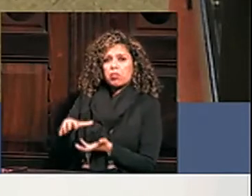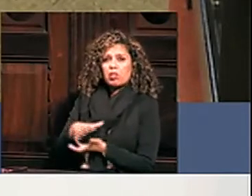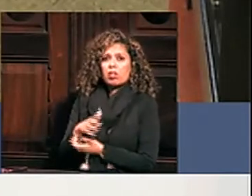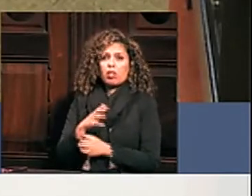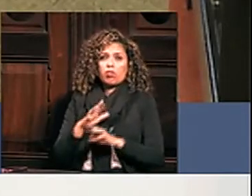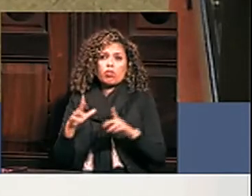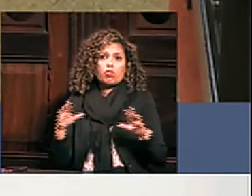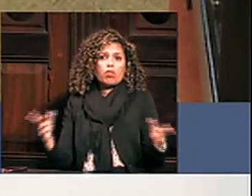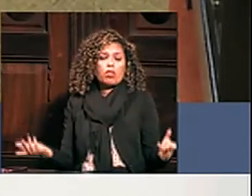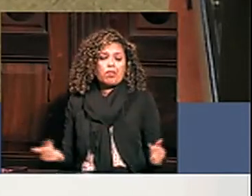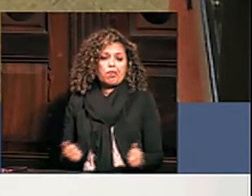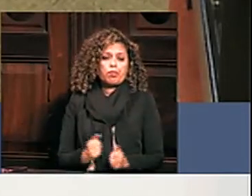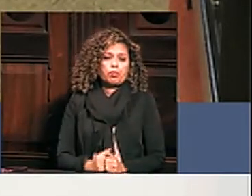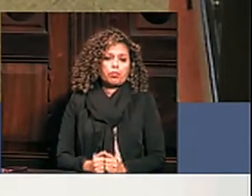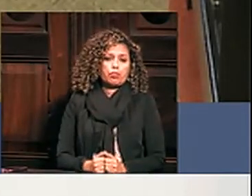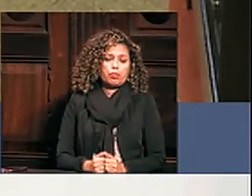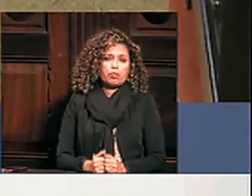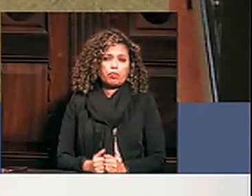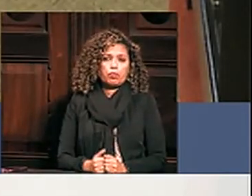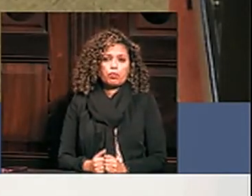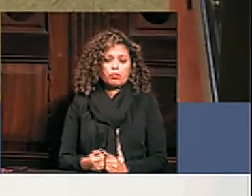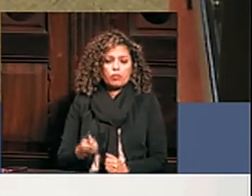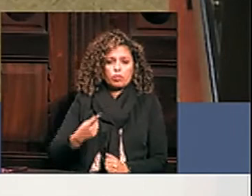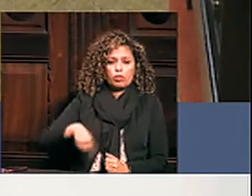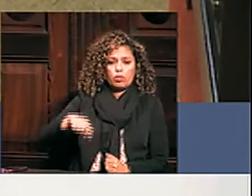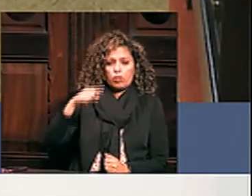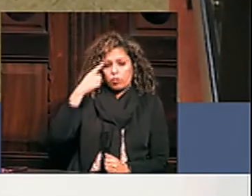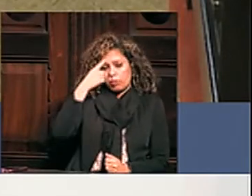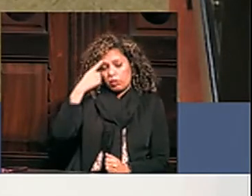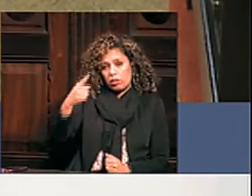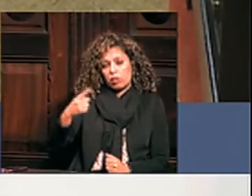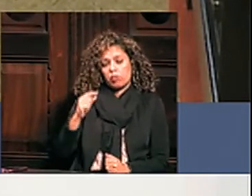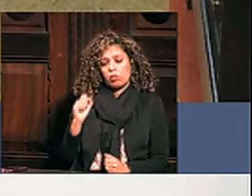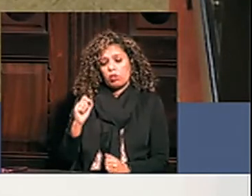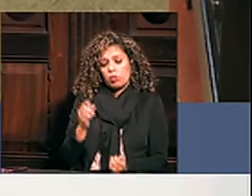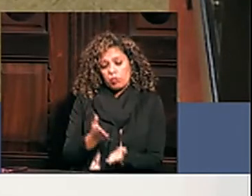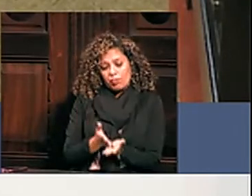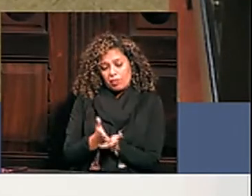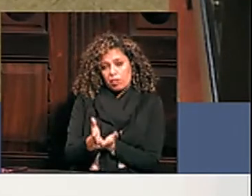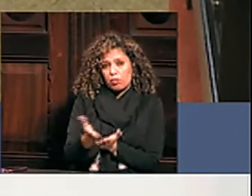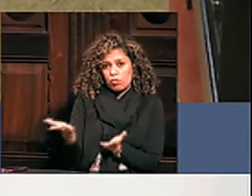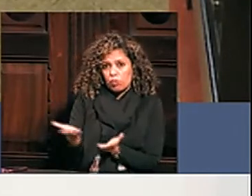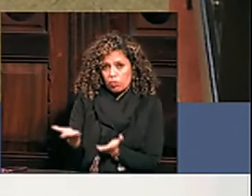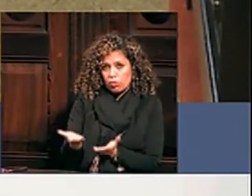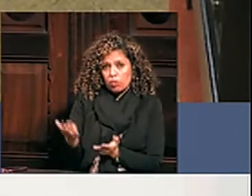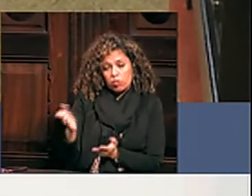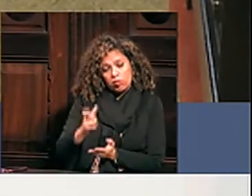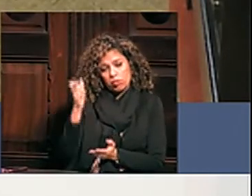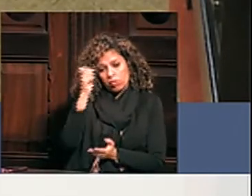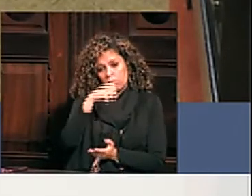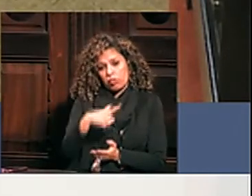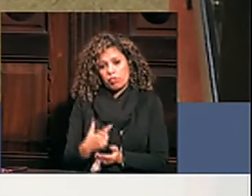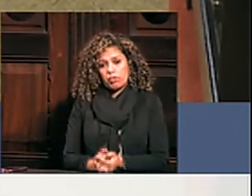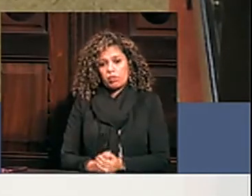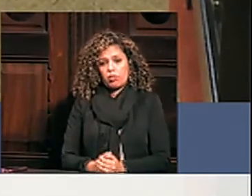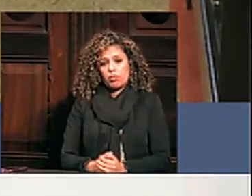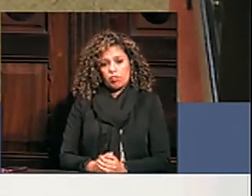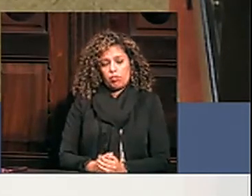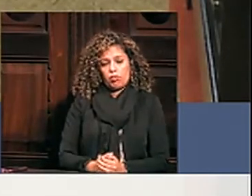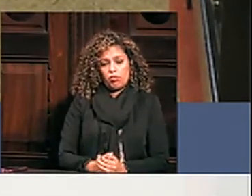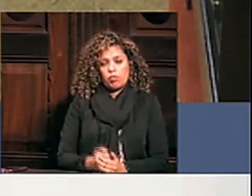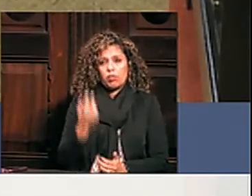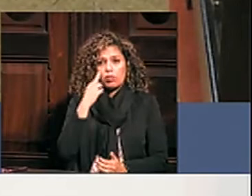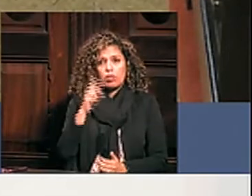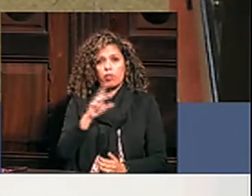produção. Então, é um caminho que nós tomamos. E interessante, parecia